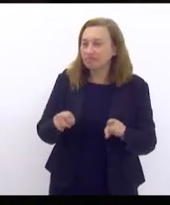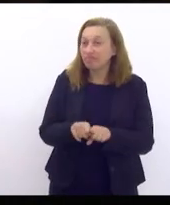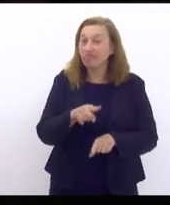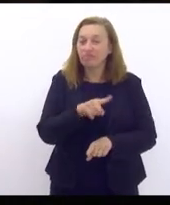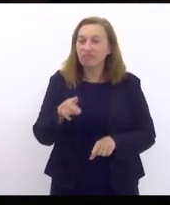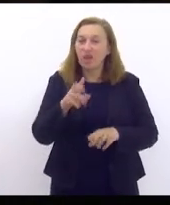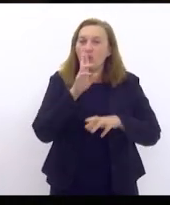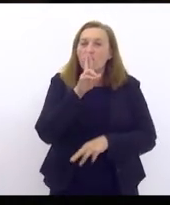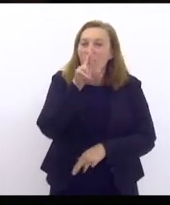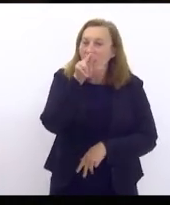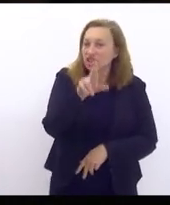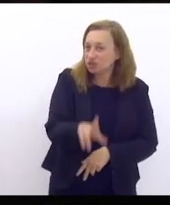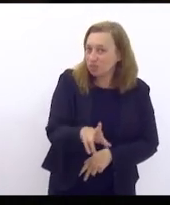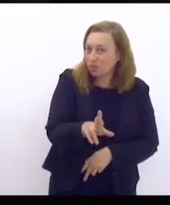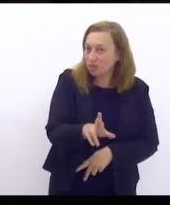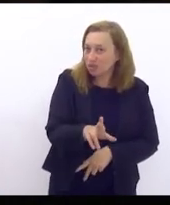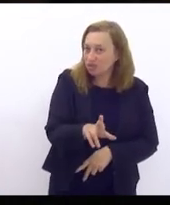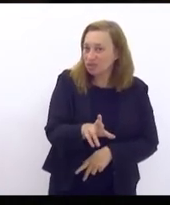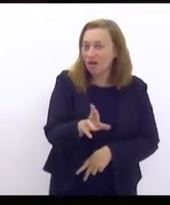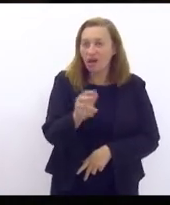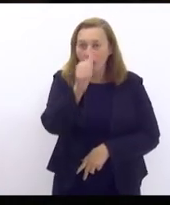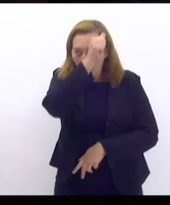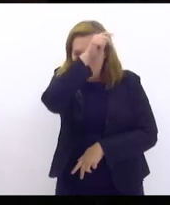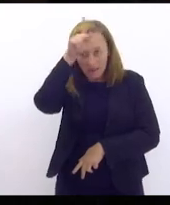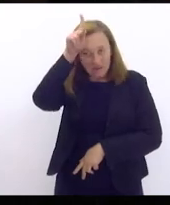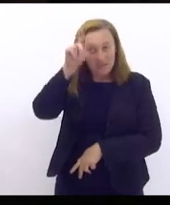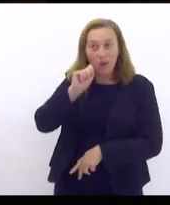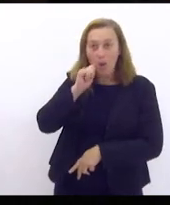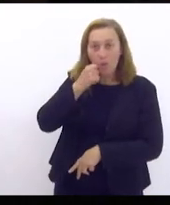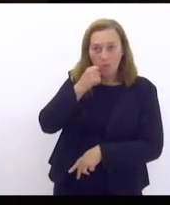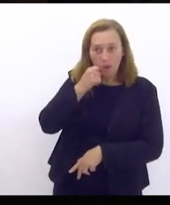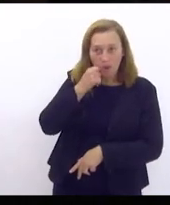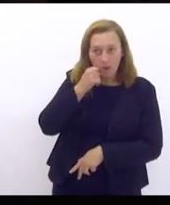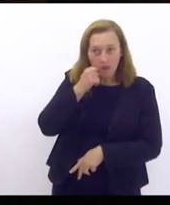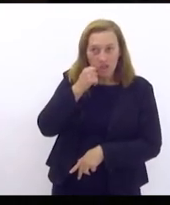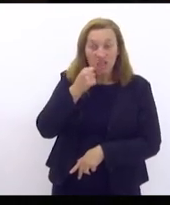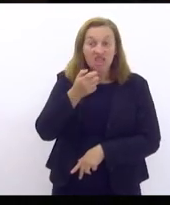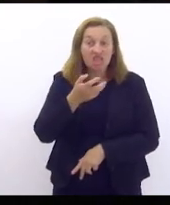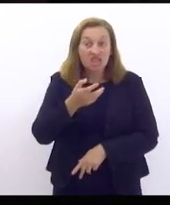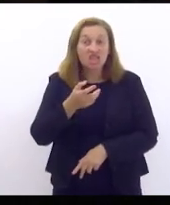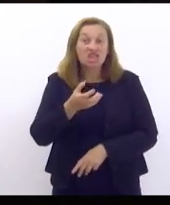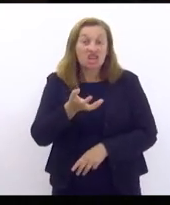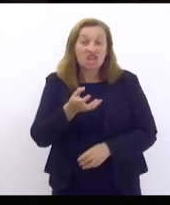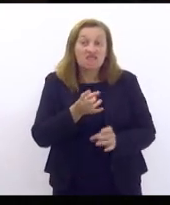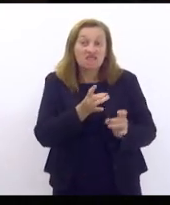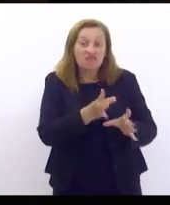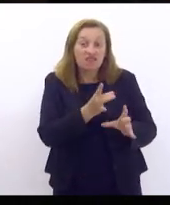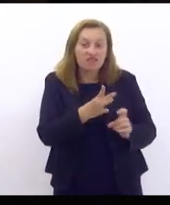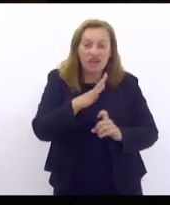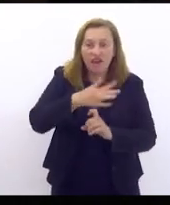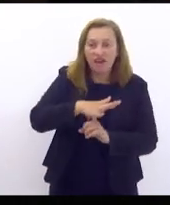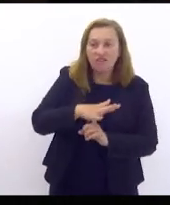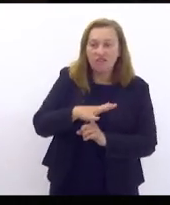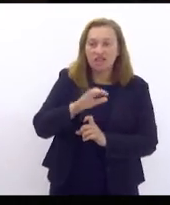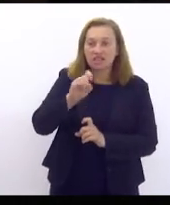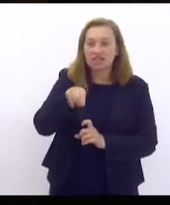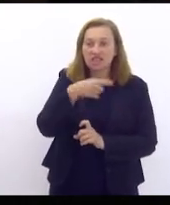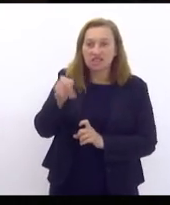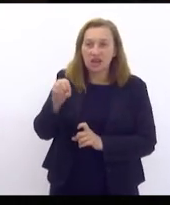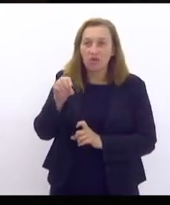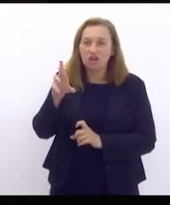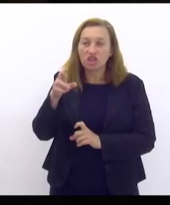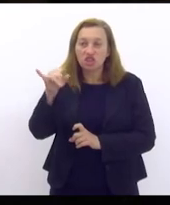é uma resposta ao prefeito Eduardo Paes, que tentou vender a Feira de São Cristóvão. Essa